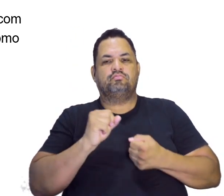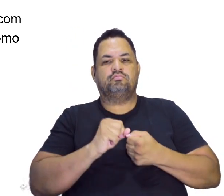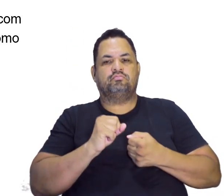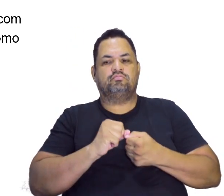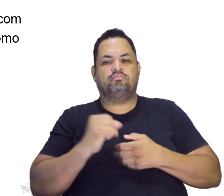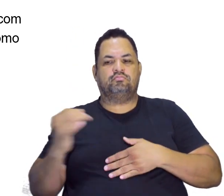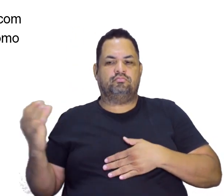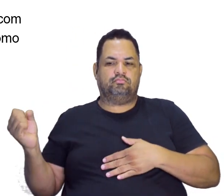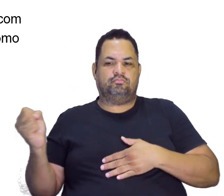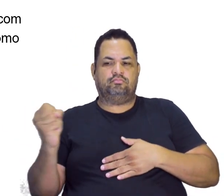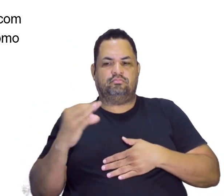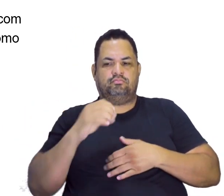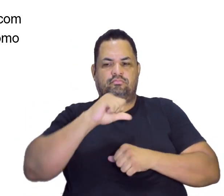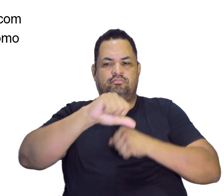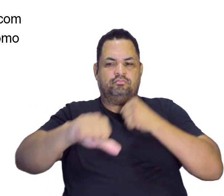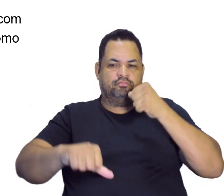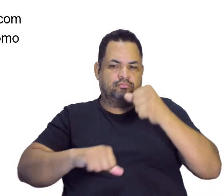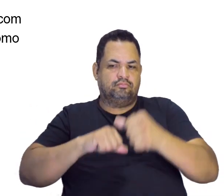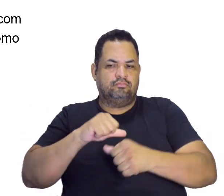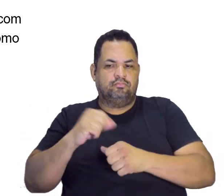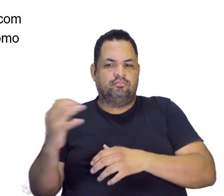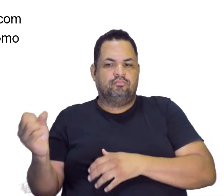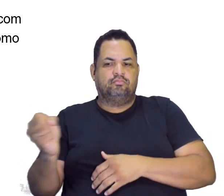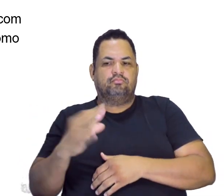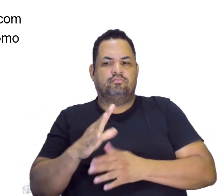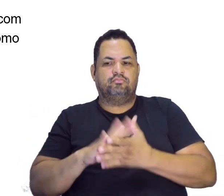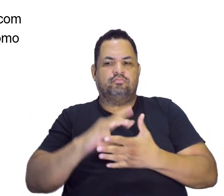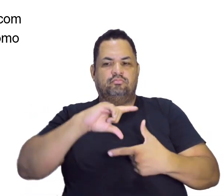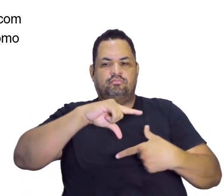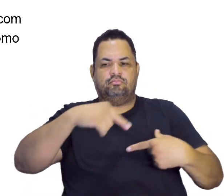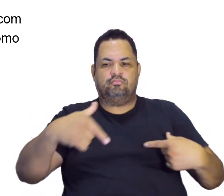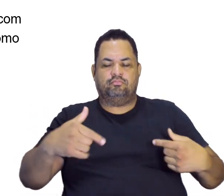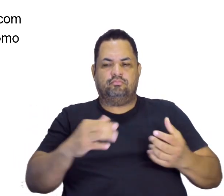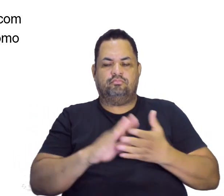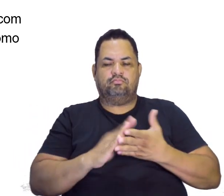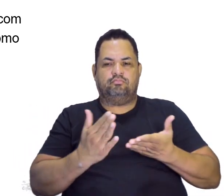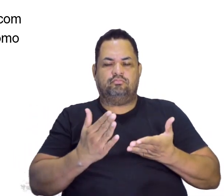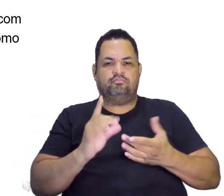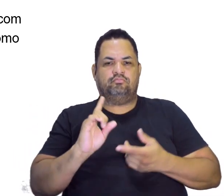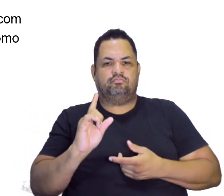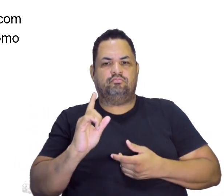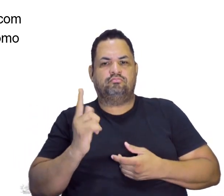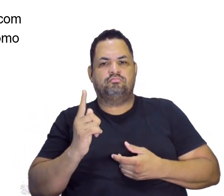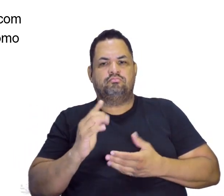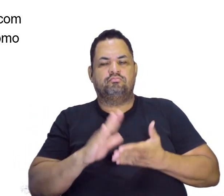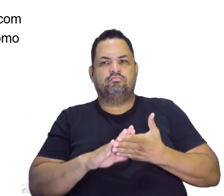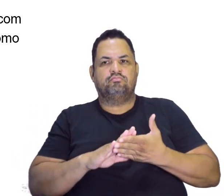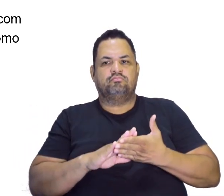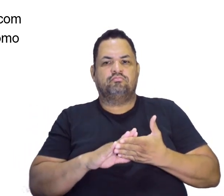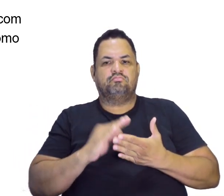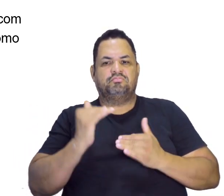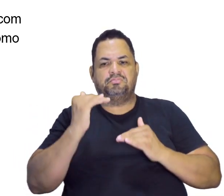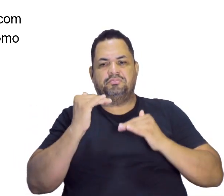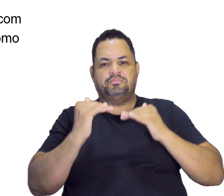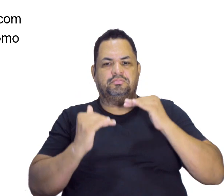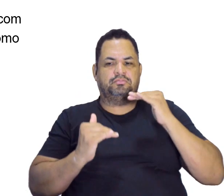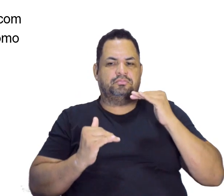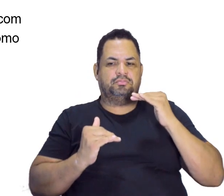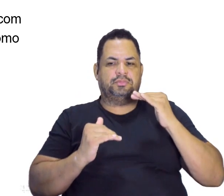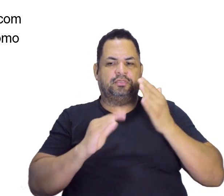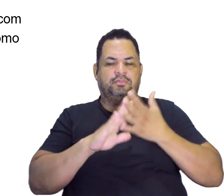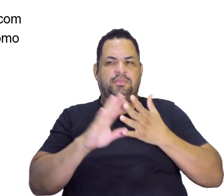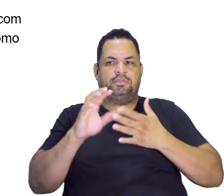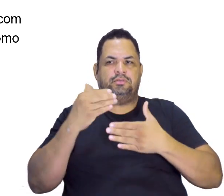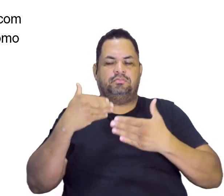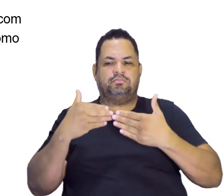uma renovação, tornar a arte brasileira mais moderna, que não ficasse nada a dever com as